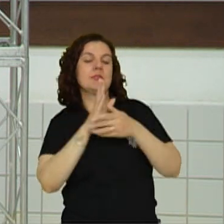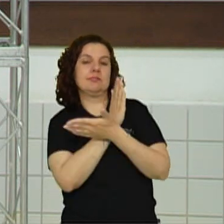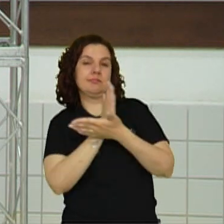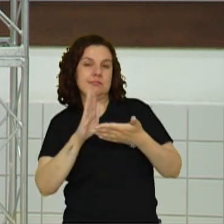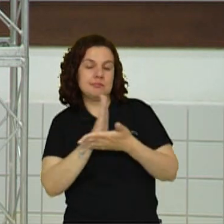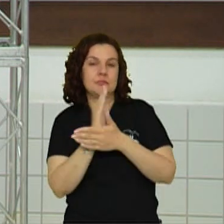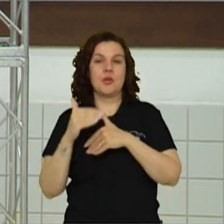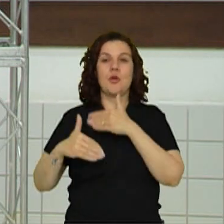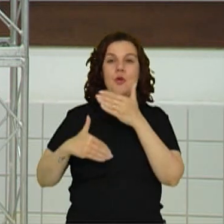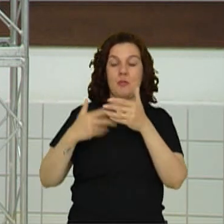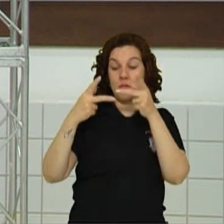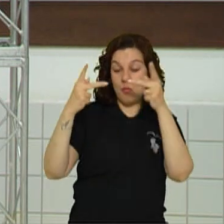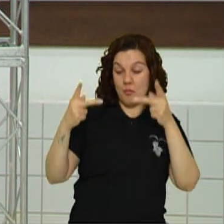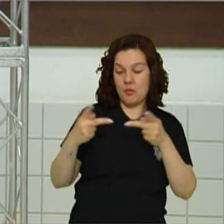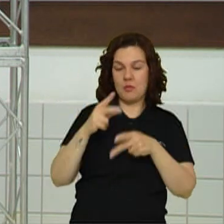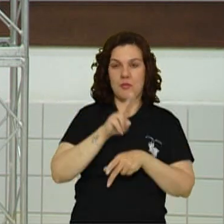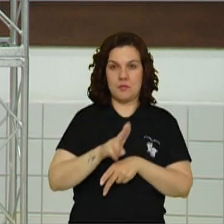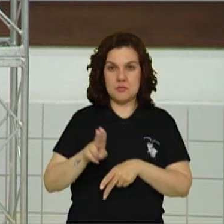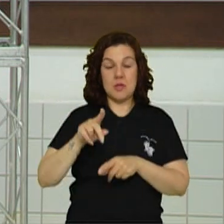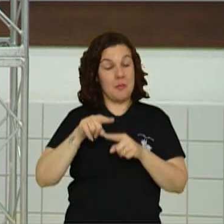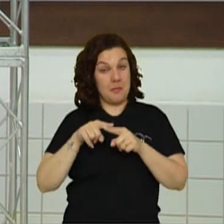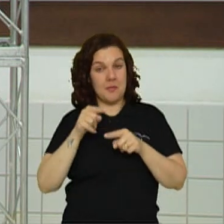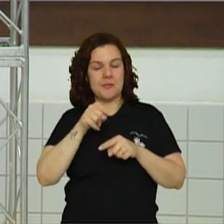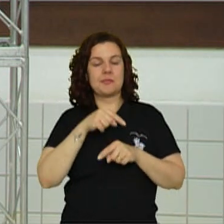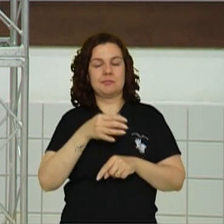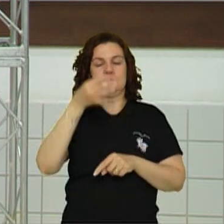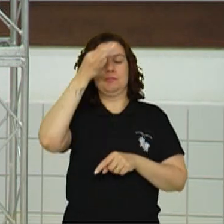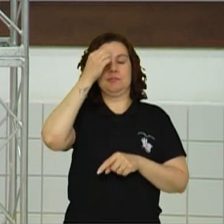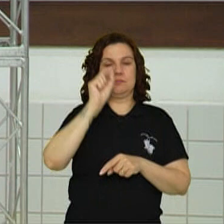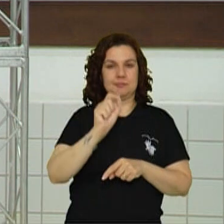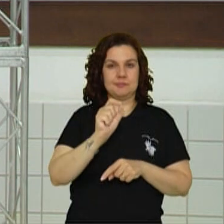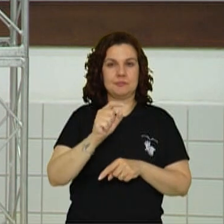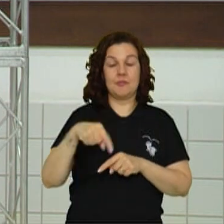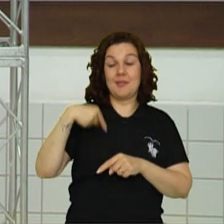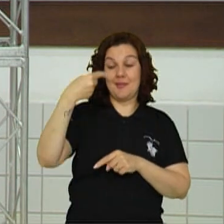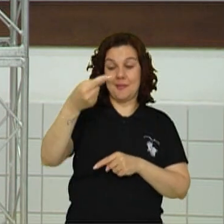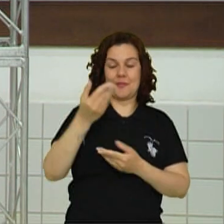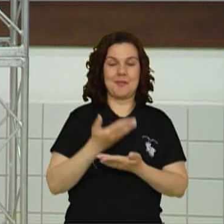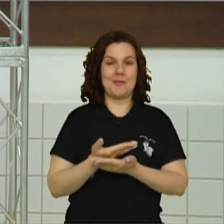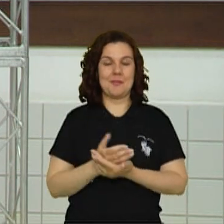aí conforme o polígono que ela for usando, mas você vai descobrir tudo